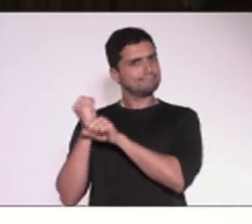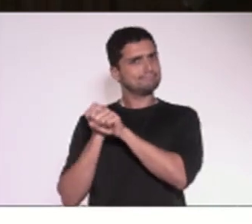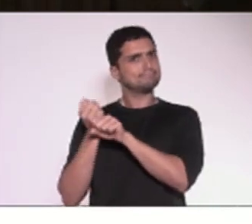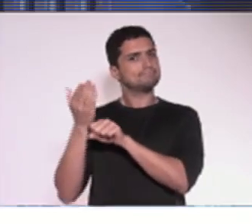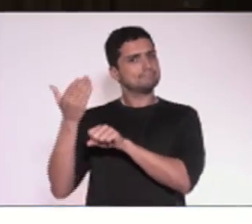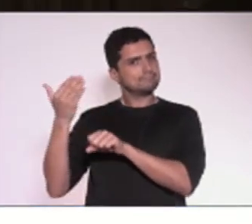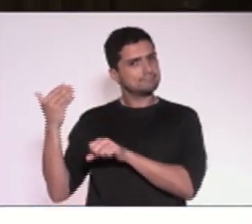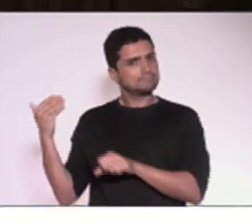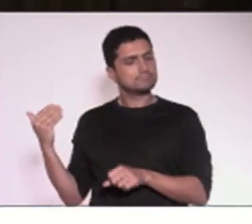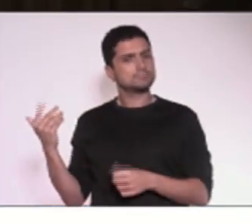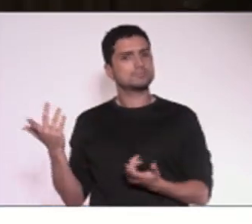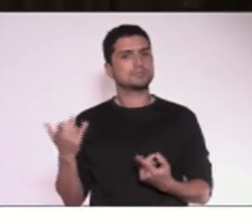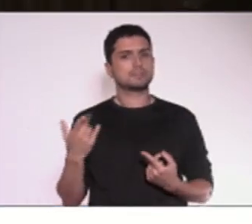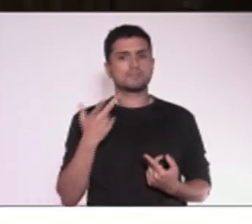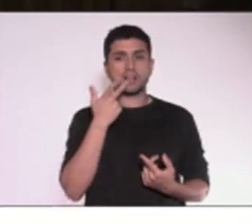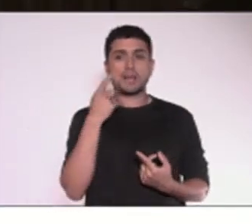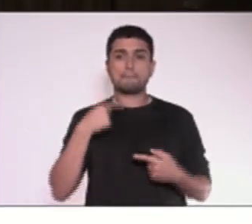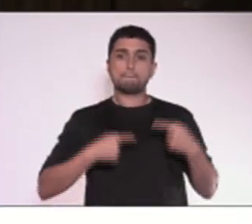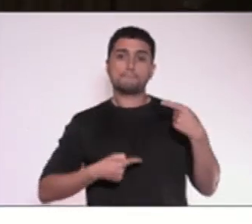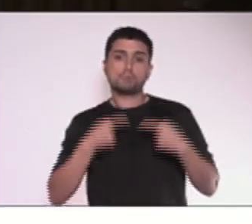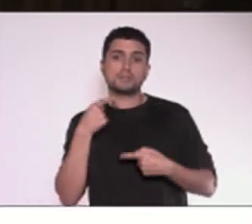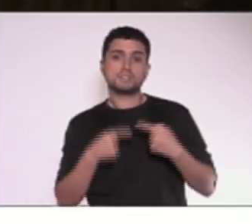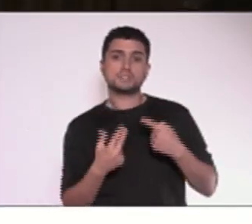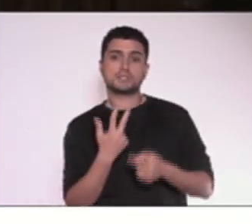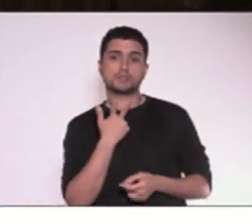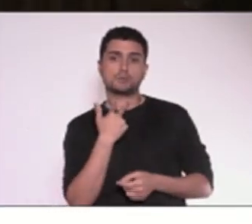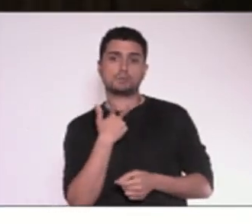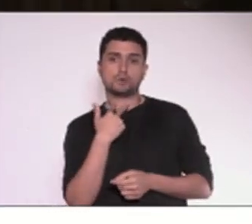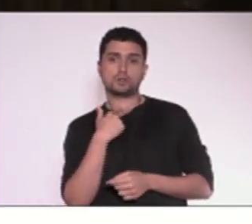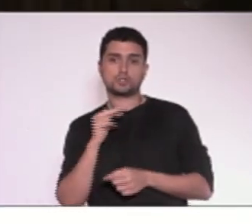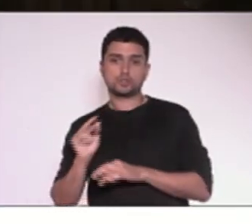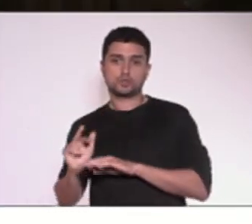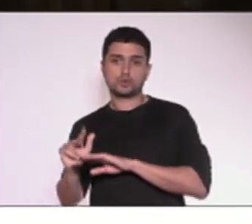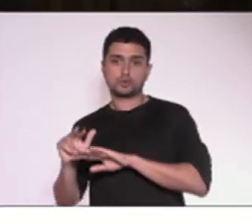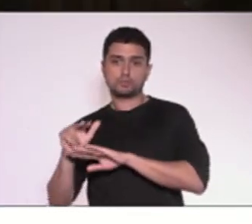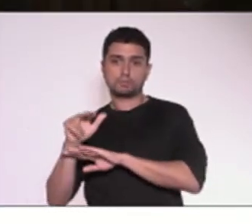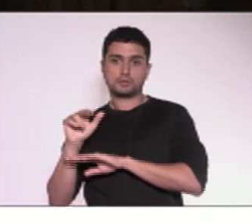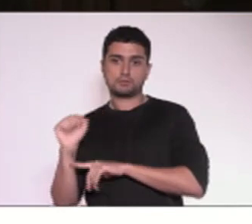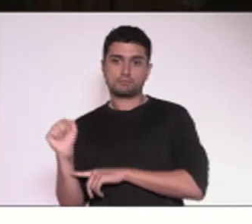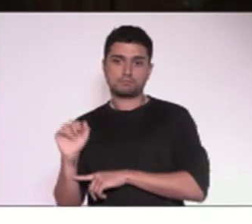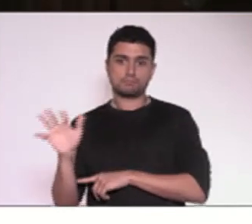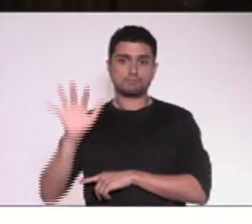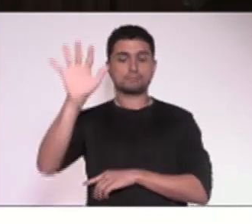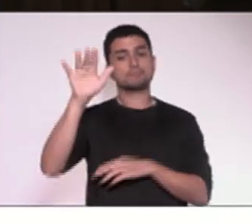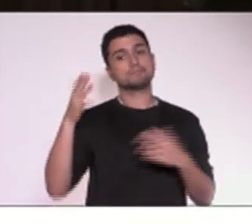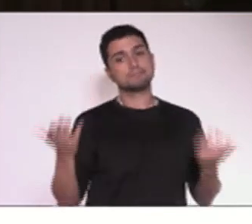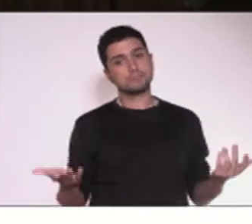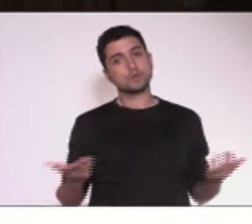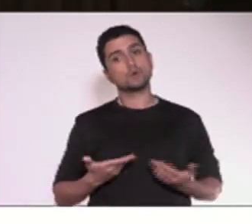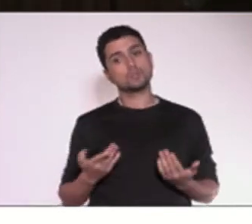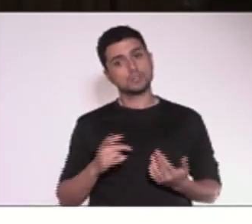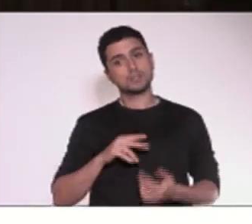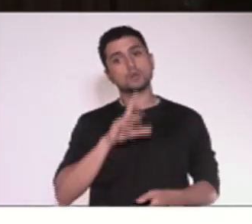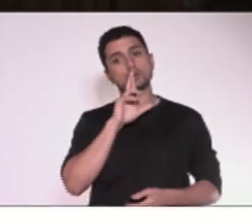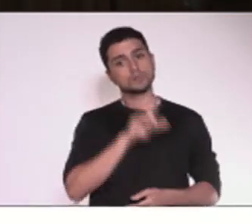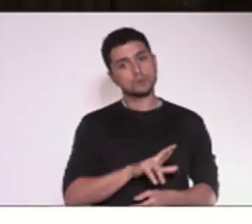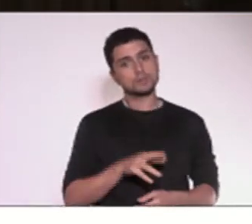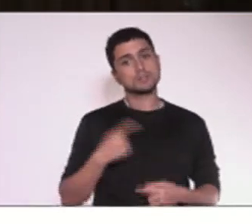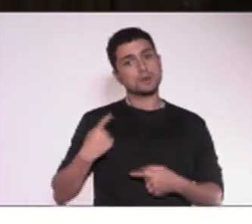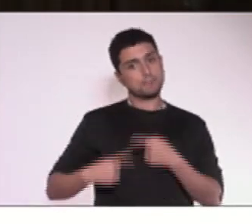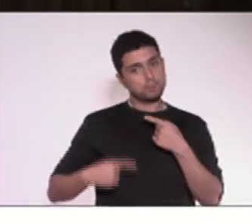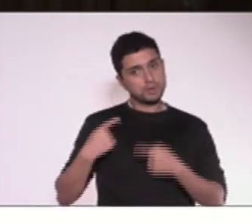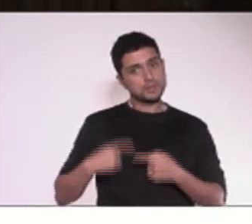de que polícia não sobe o morro. Hoje, vivemos as consequências de uma política desta